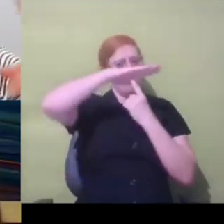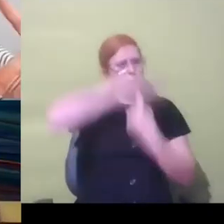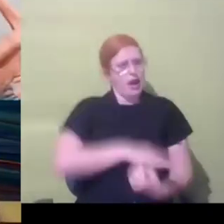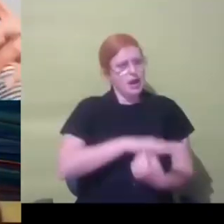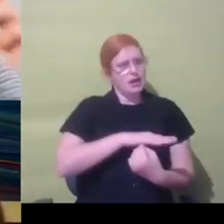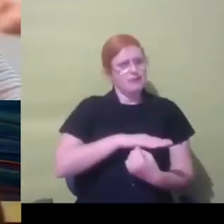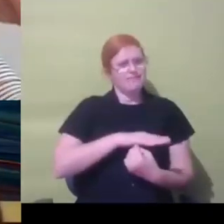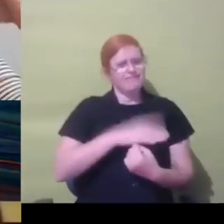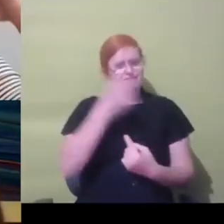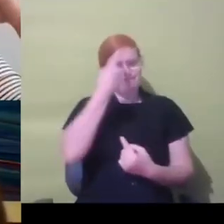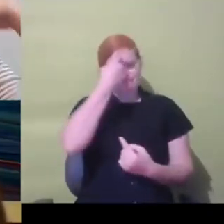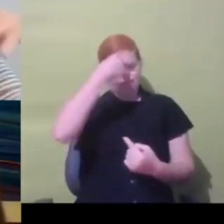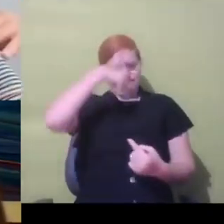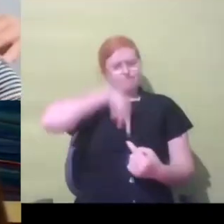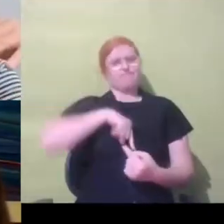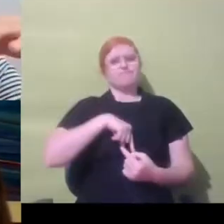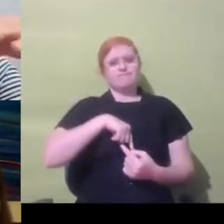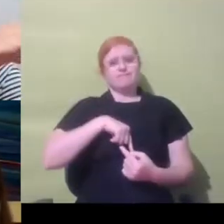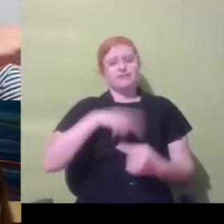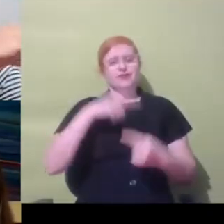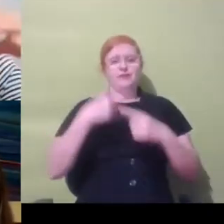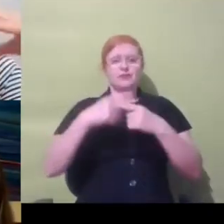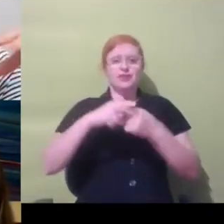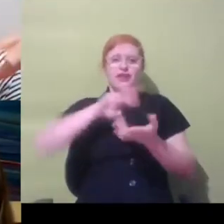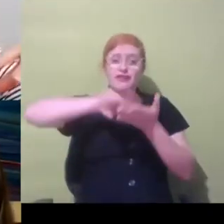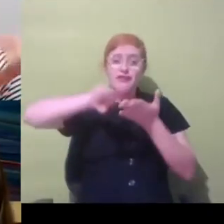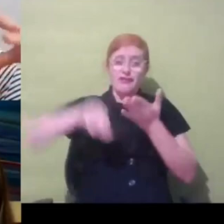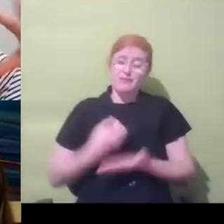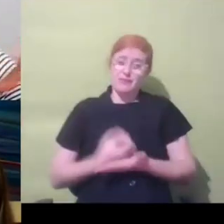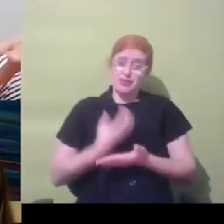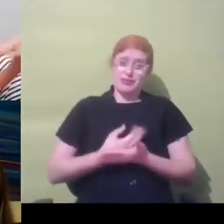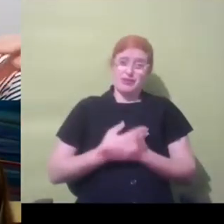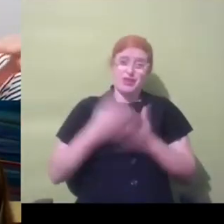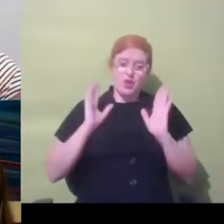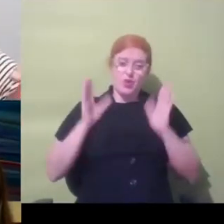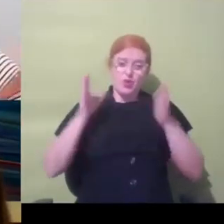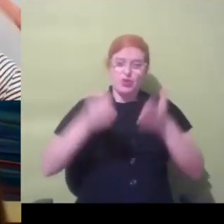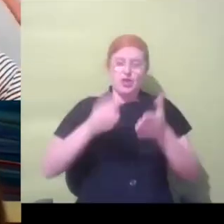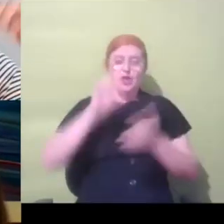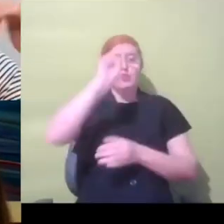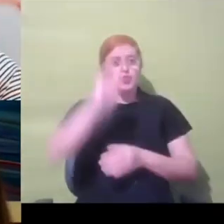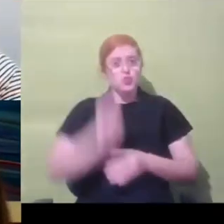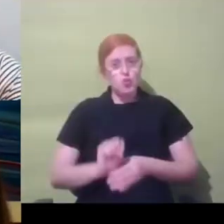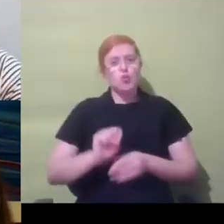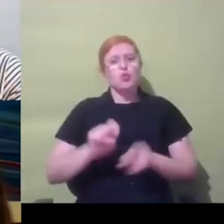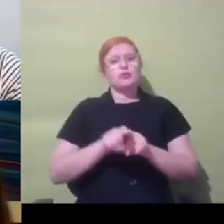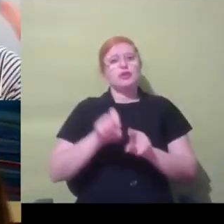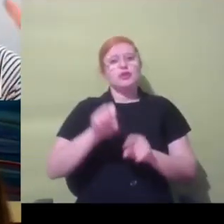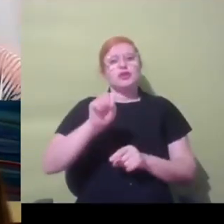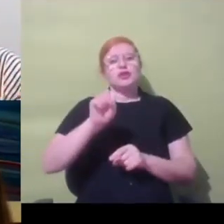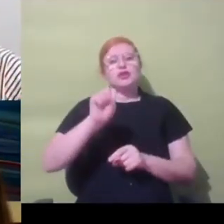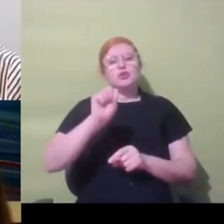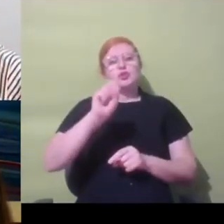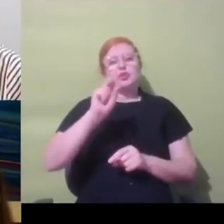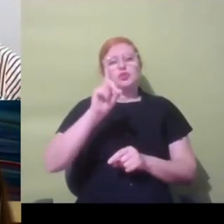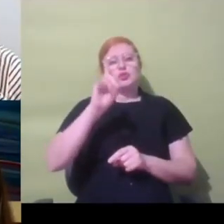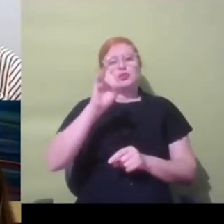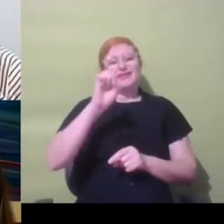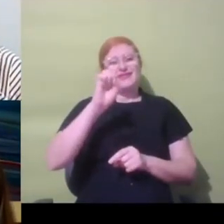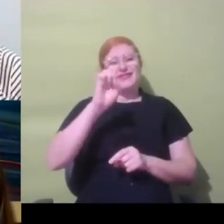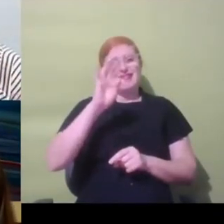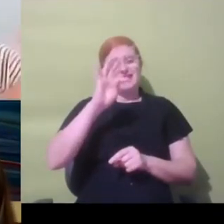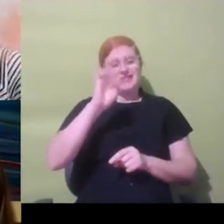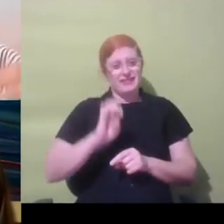interna também. Muitas das produções são concentradas no Sul e Sudeste, tem pouca coisa sobre a luta das mulheres no